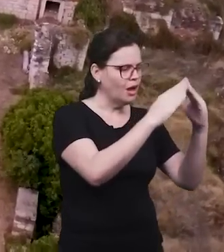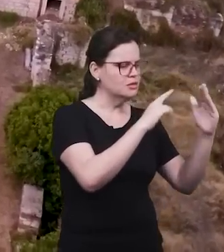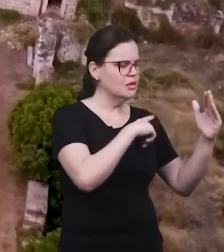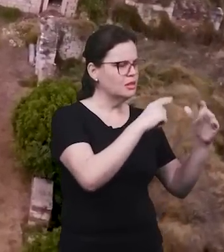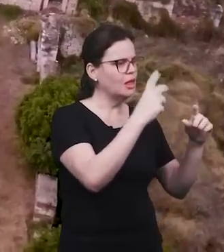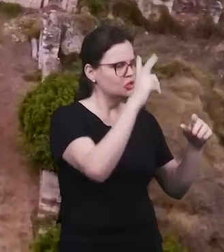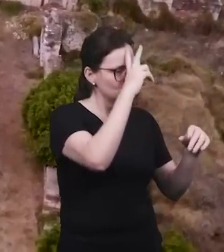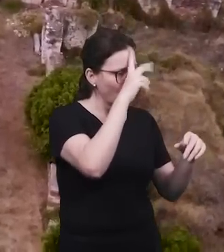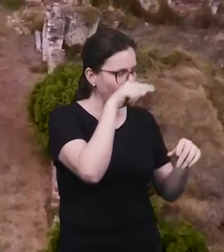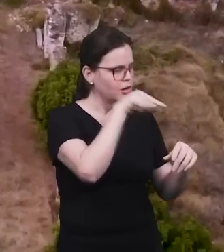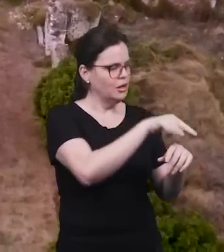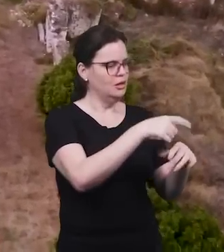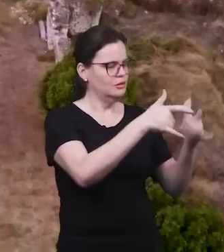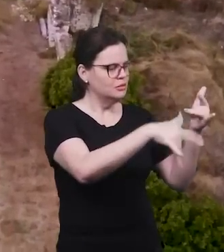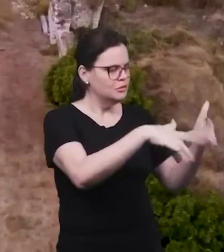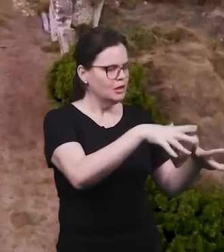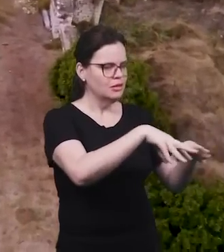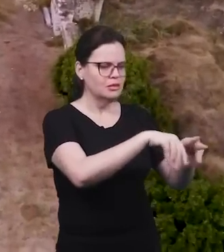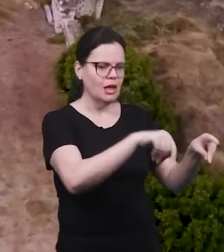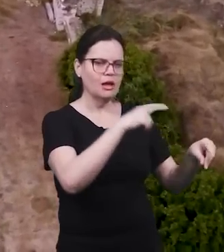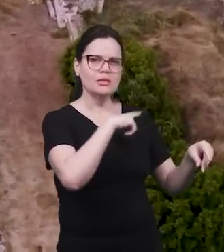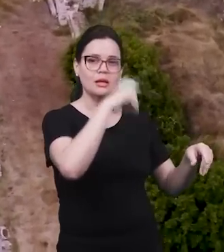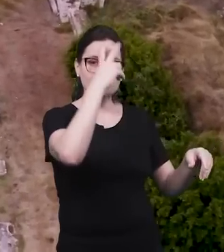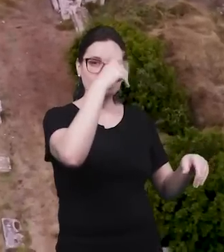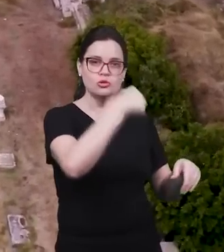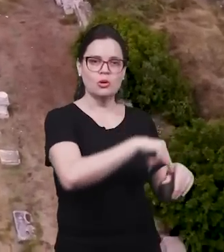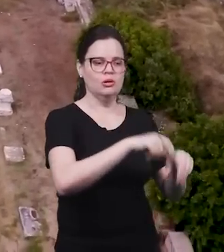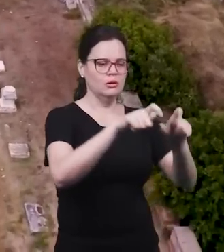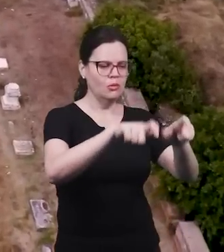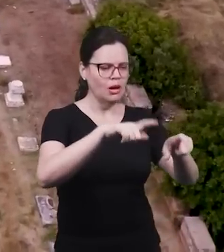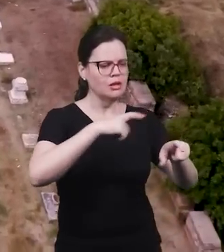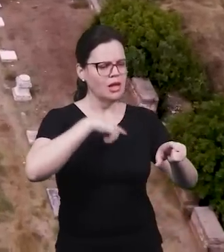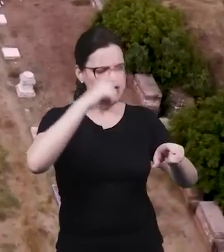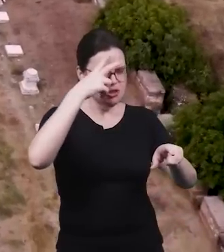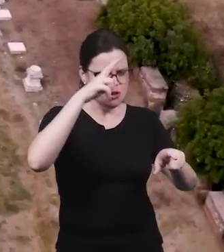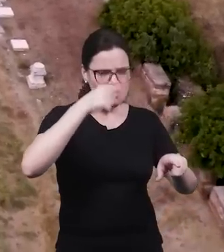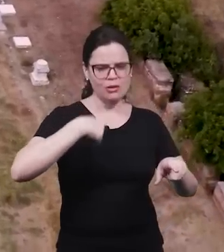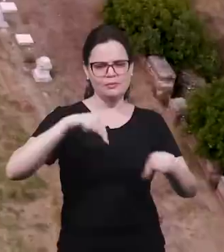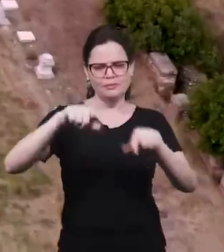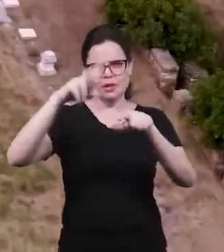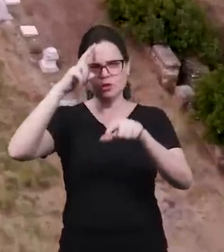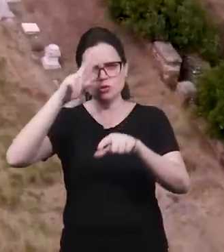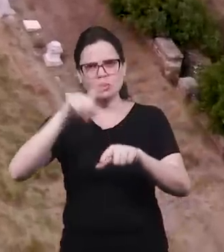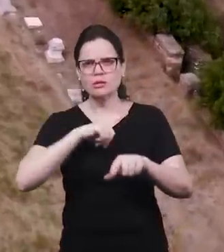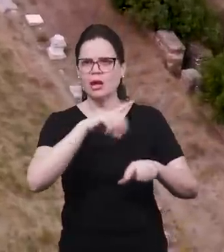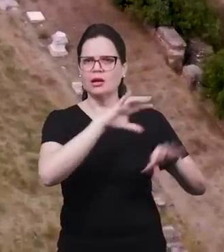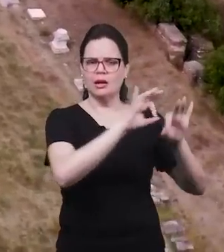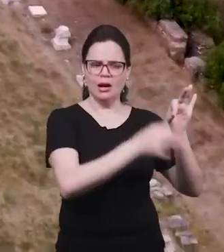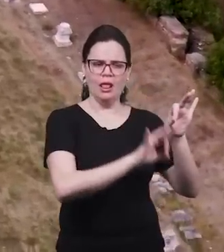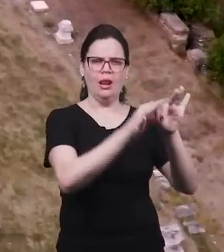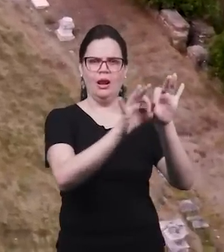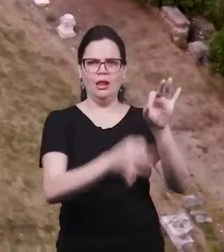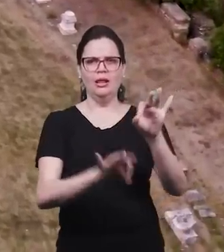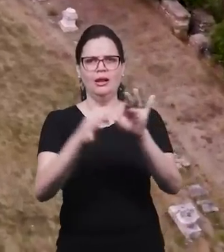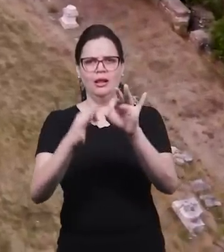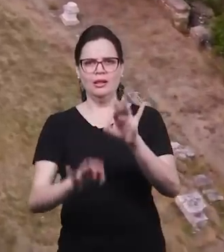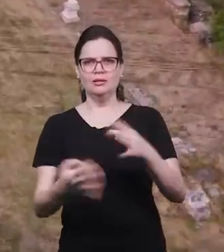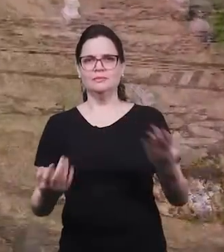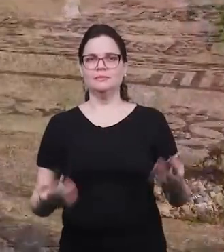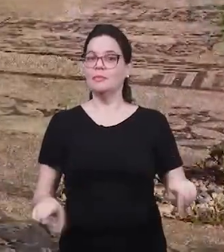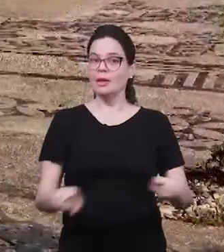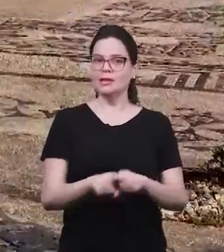né, daquelas cidades. Elas falam muito ao nosso coração. Até a música,